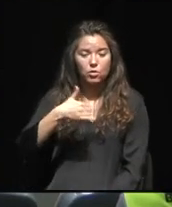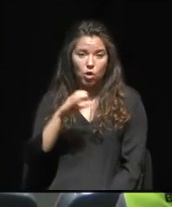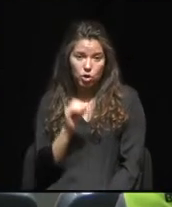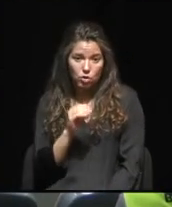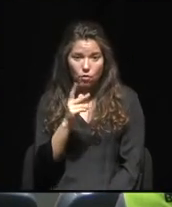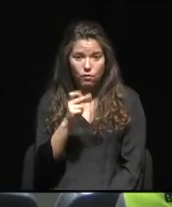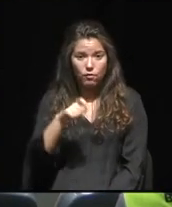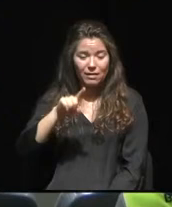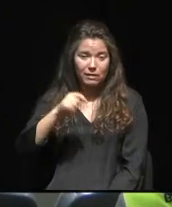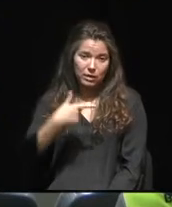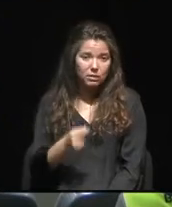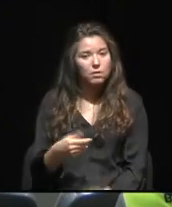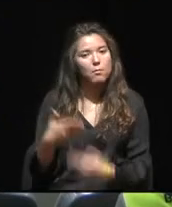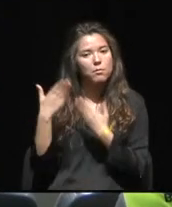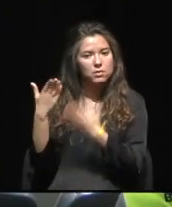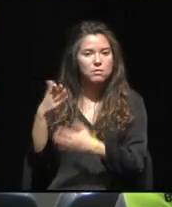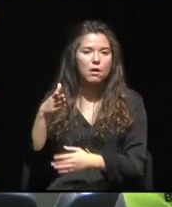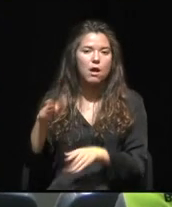do